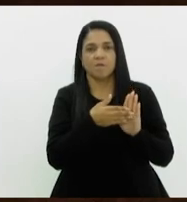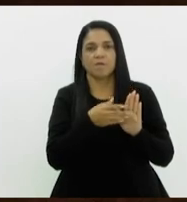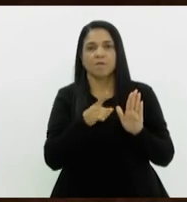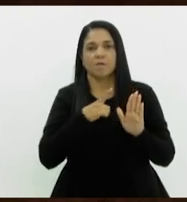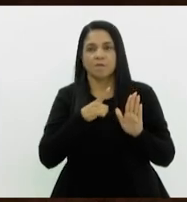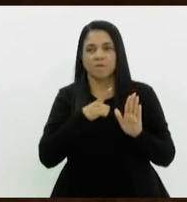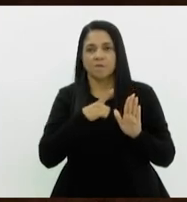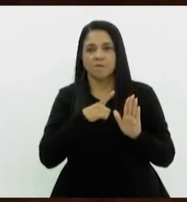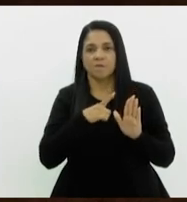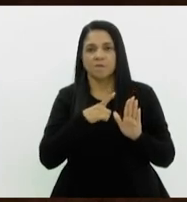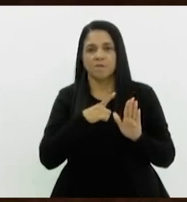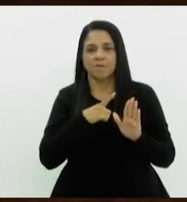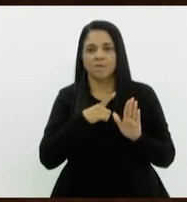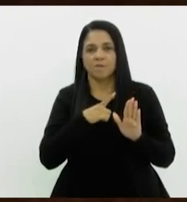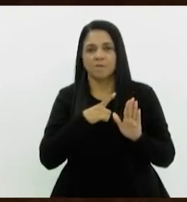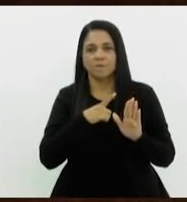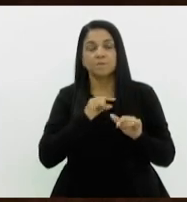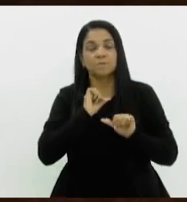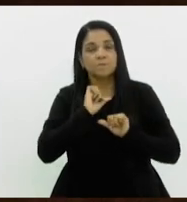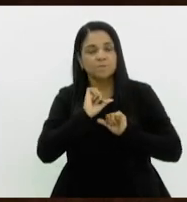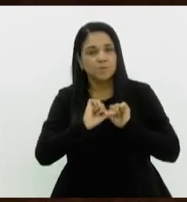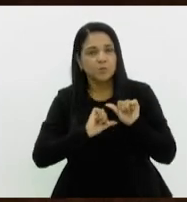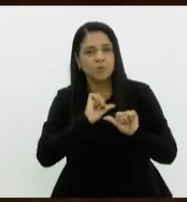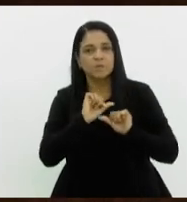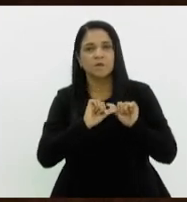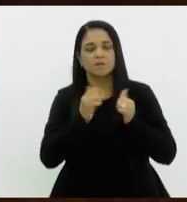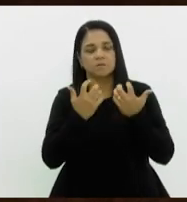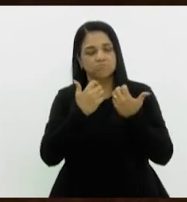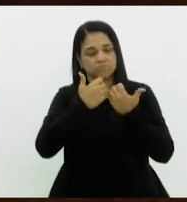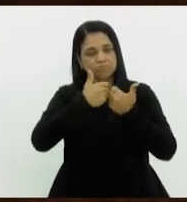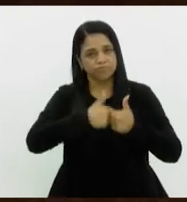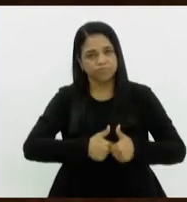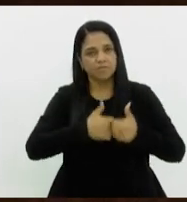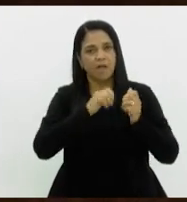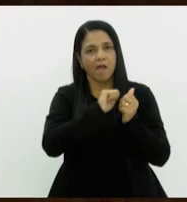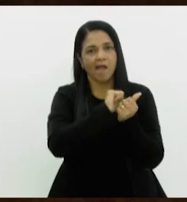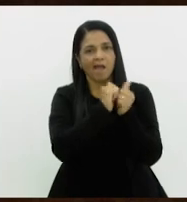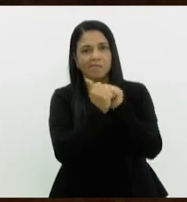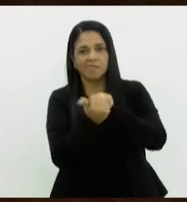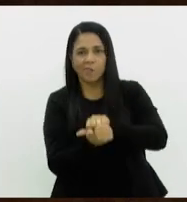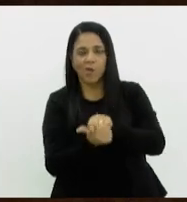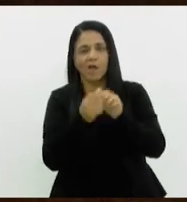dispõe sobre a mudança, né, de adequar essa lei